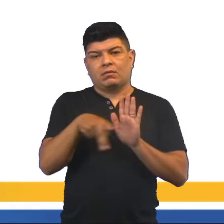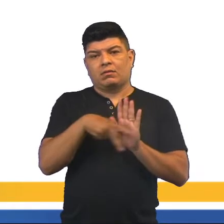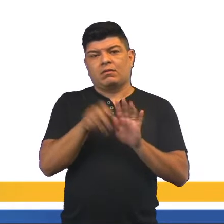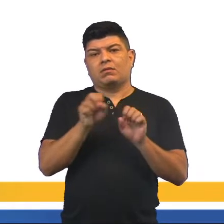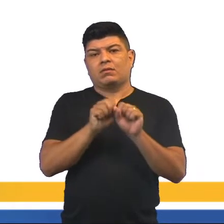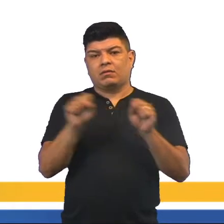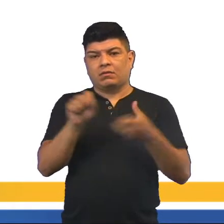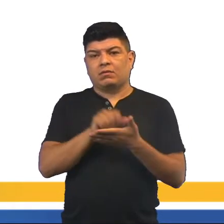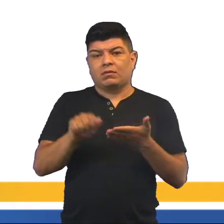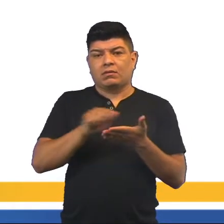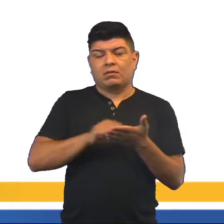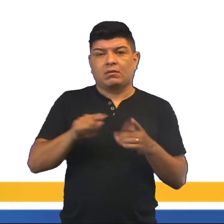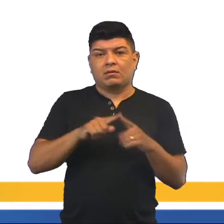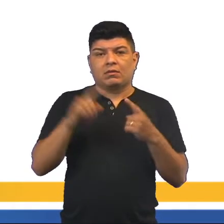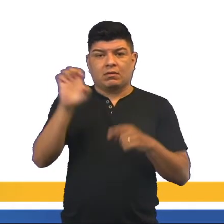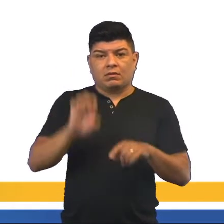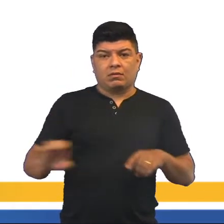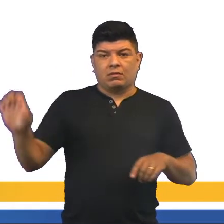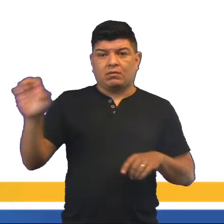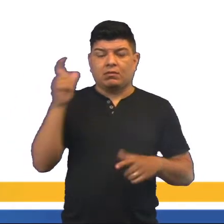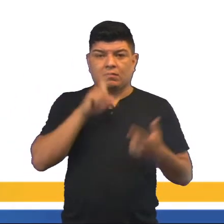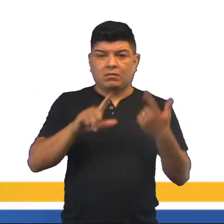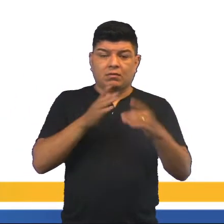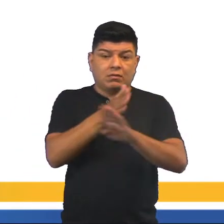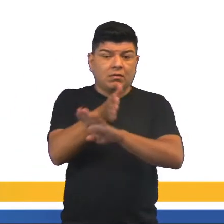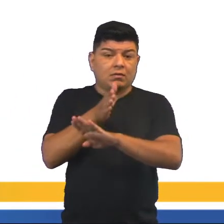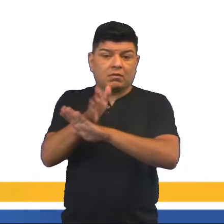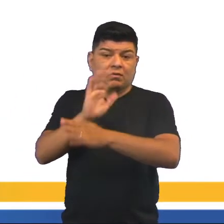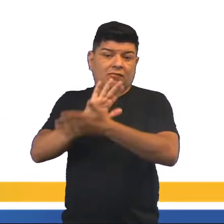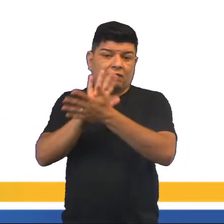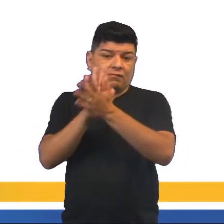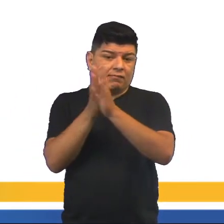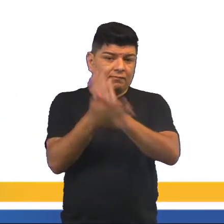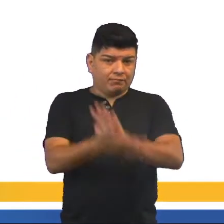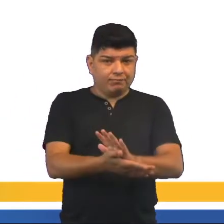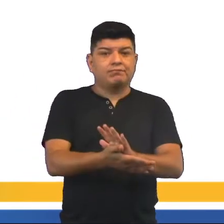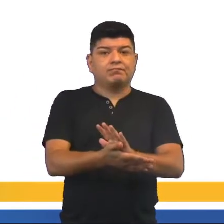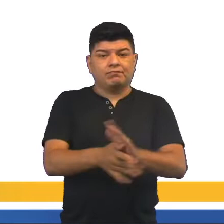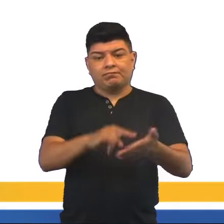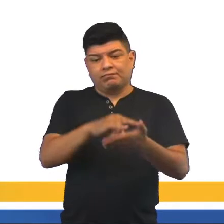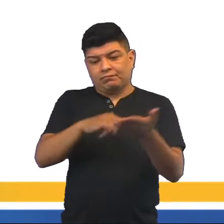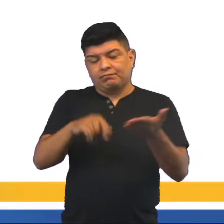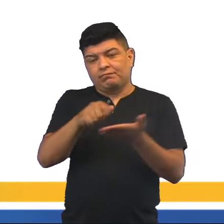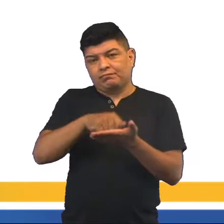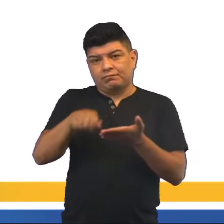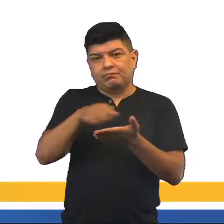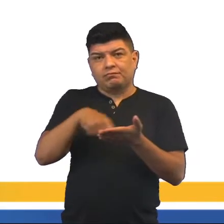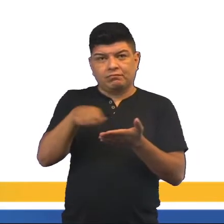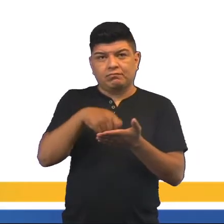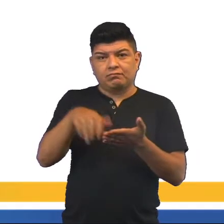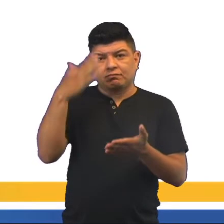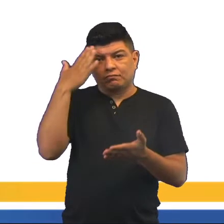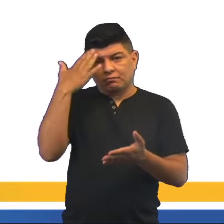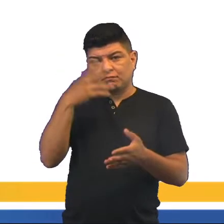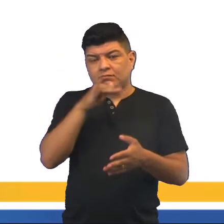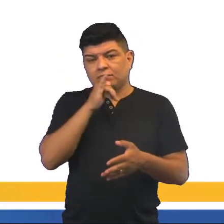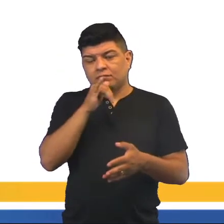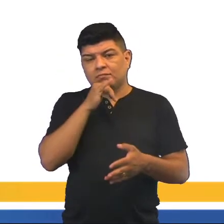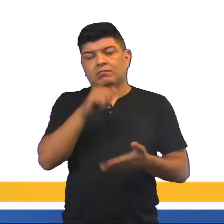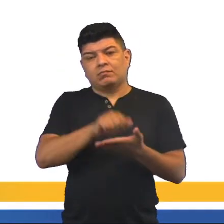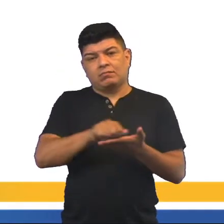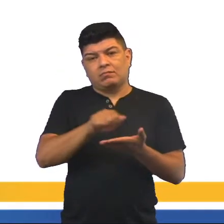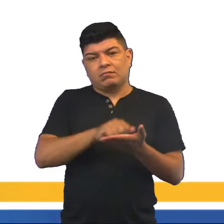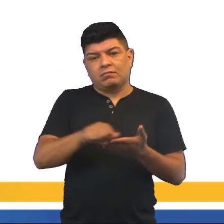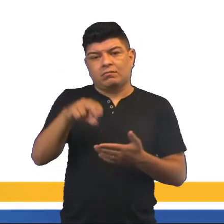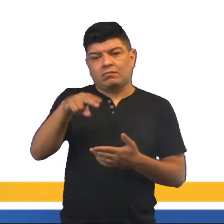de escrita, mas os europeus, ao conquistarem a região, destruíram grande parte dos seus documentos escritos. Sabe-se, por exemplo, que a